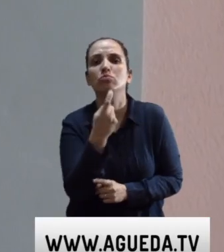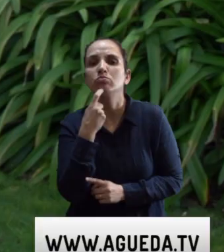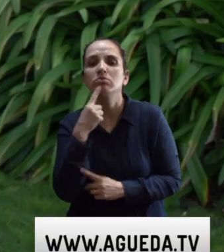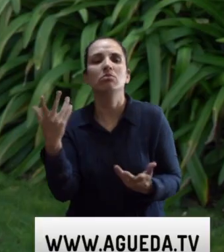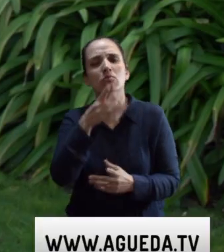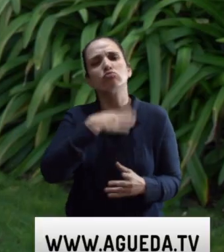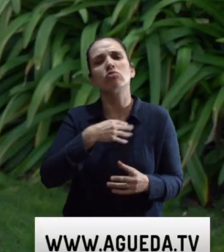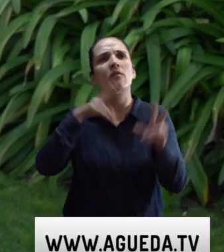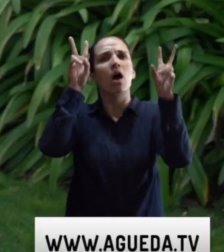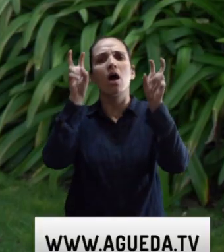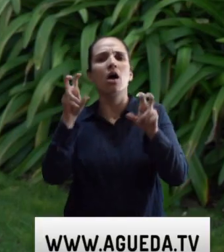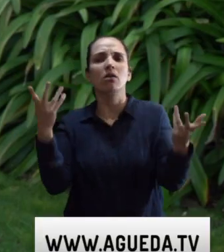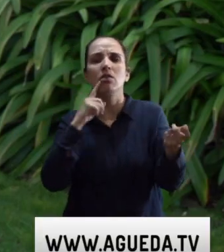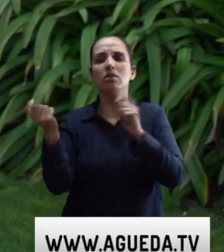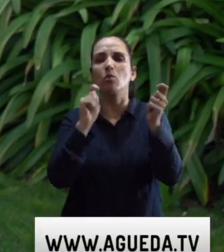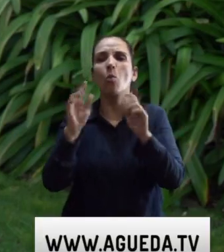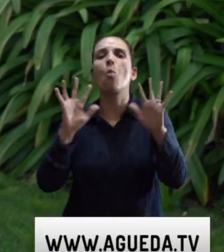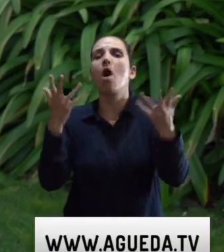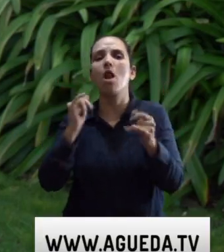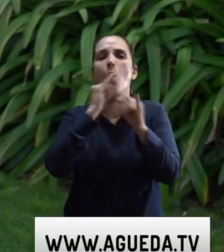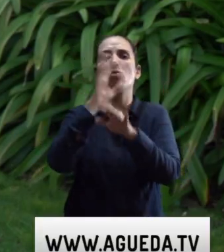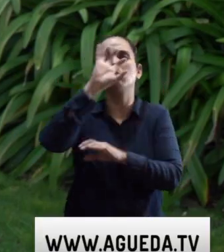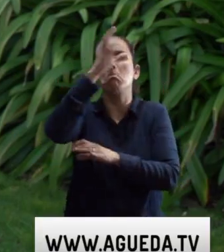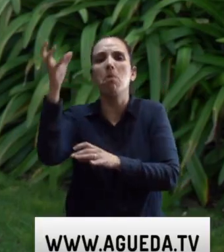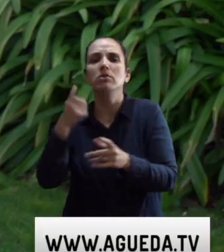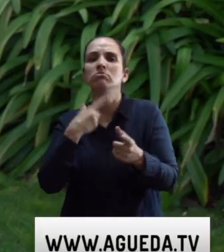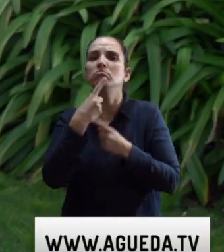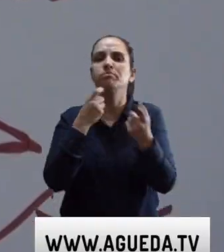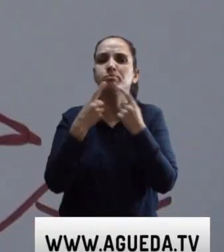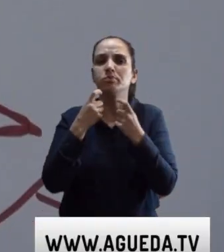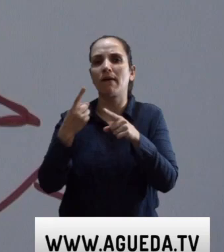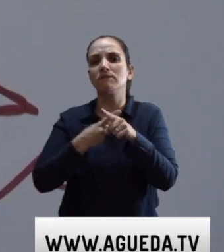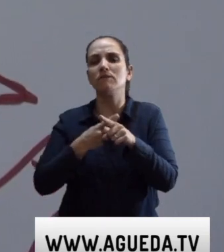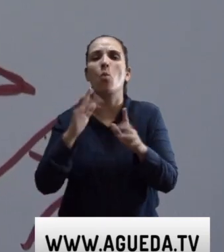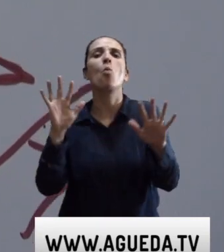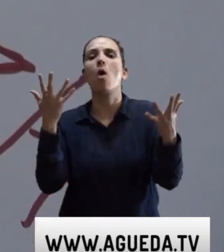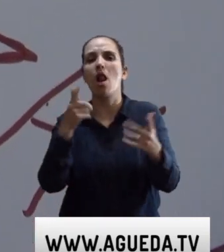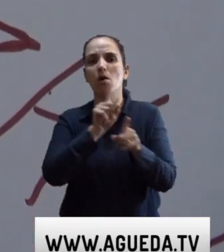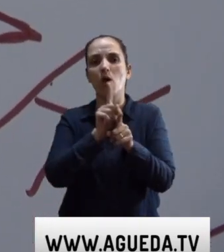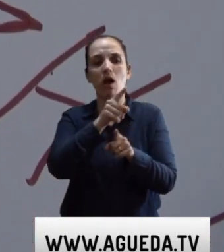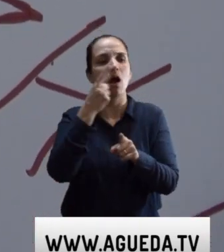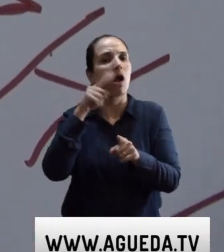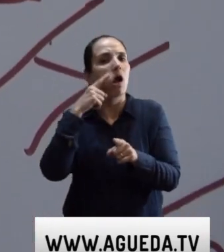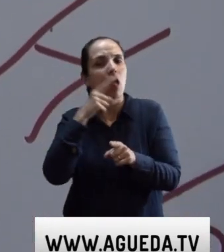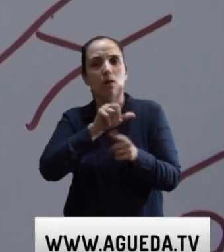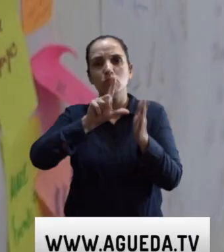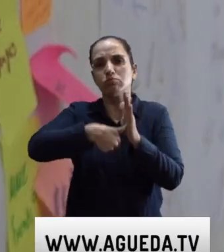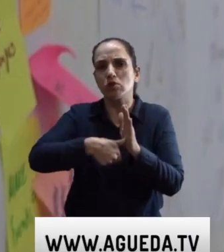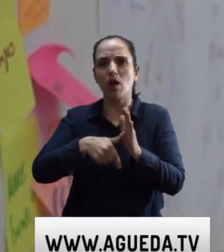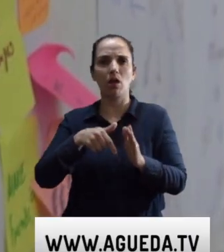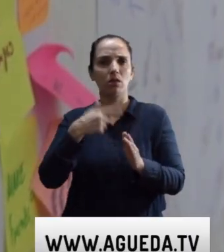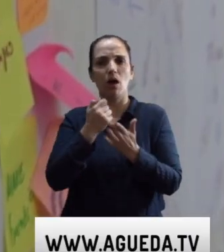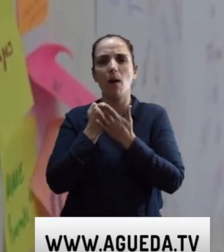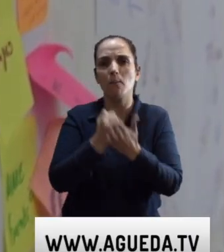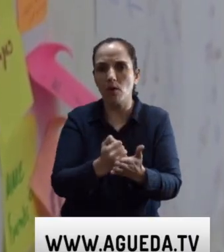sobre o que é que gostariam de ver discutido e o que é que gostariam de discutir com os jovens de outros países em intercâmbios de jovens, ou training course, ou outra tipologia